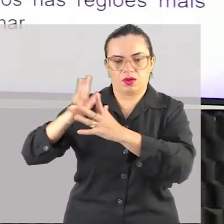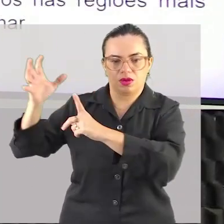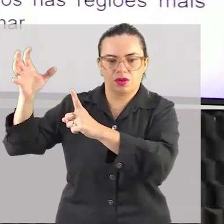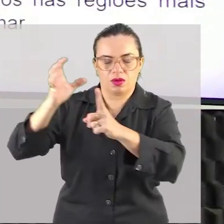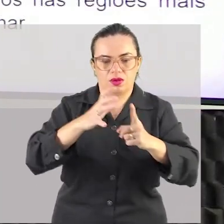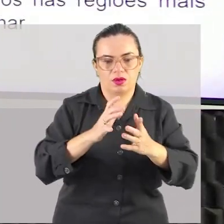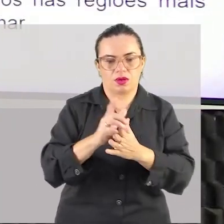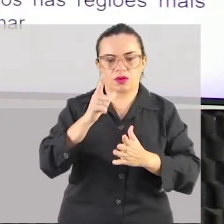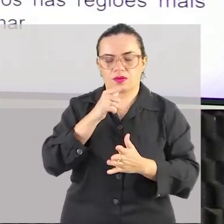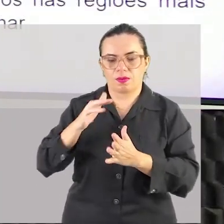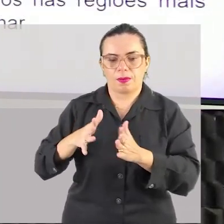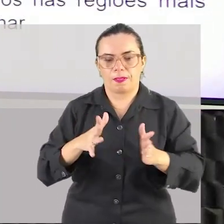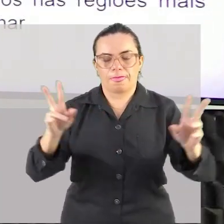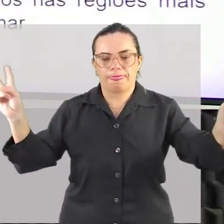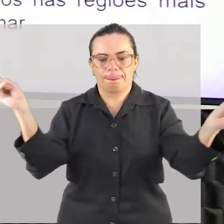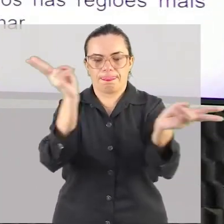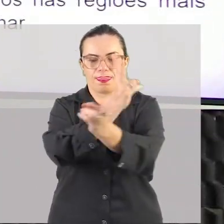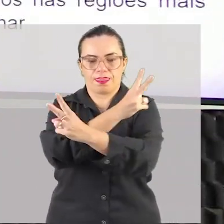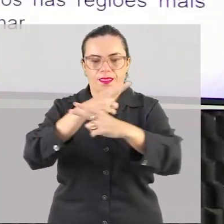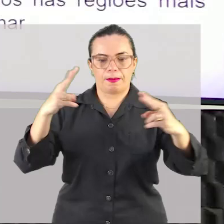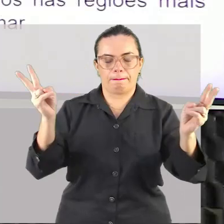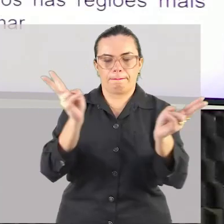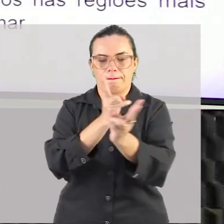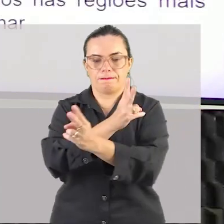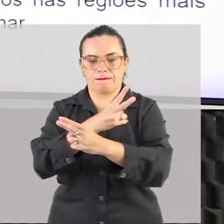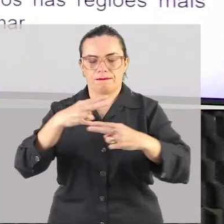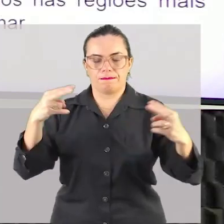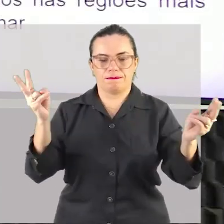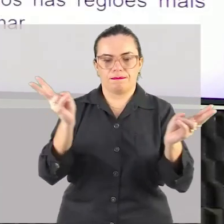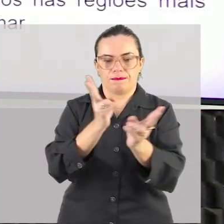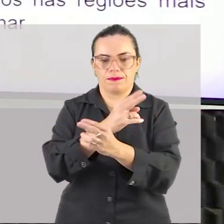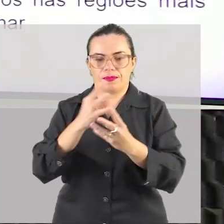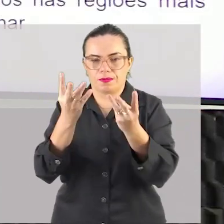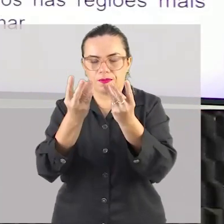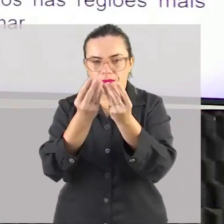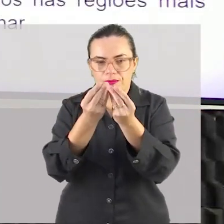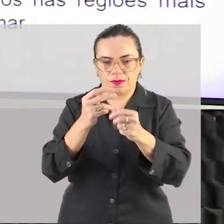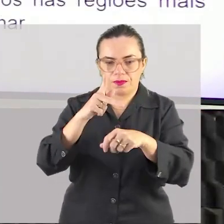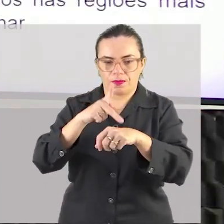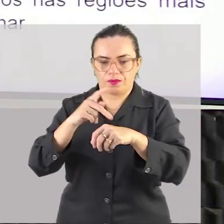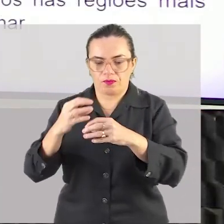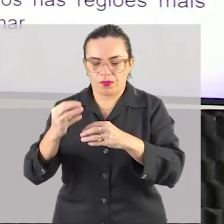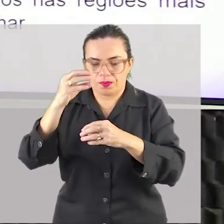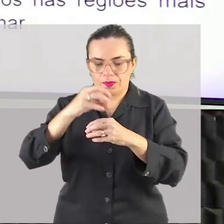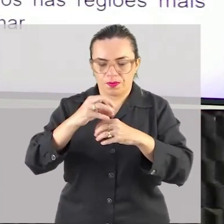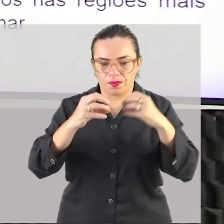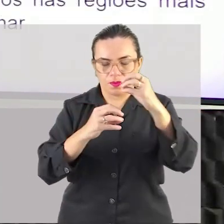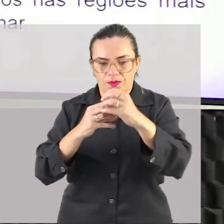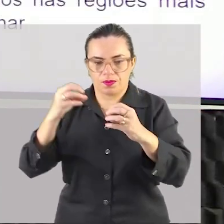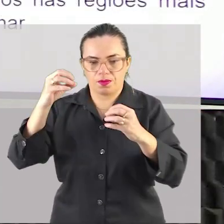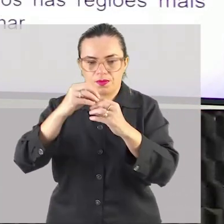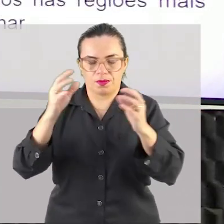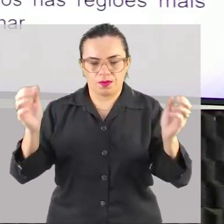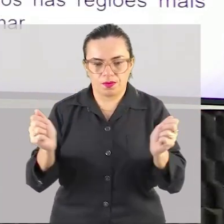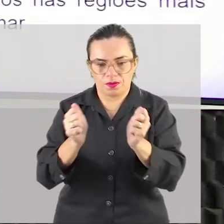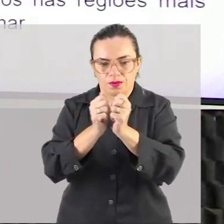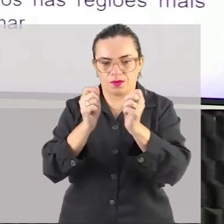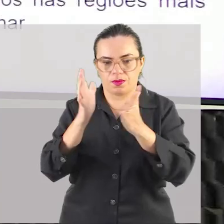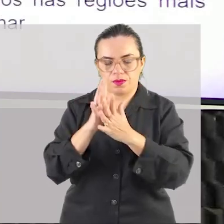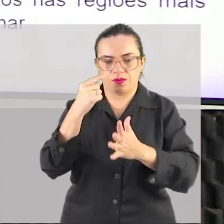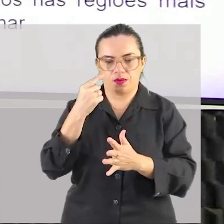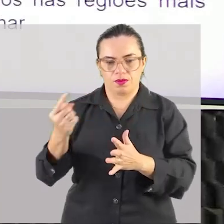dos rios, dos ventos, e à medida que eu vou colocando sedimento sobre sedimento, eu vou criando uma compactação.